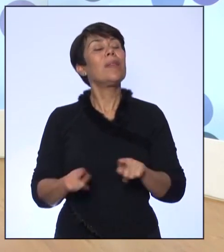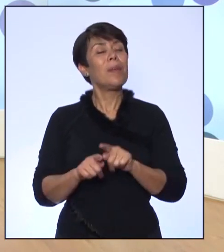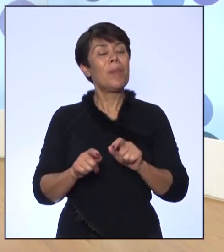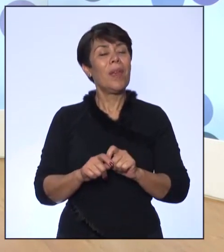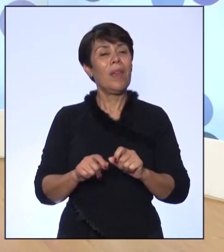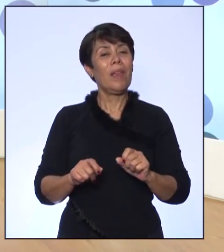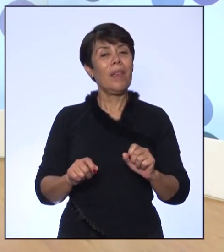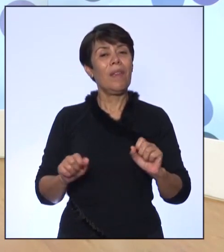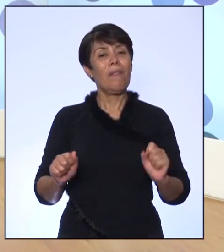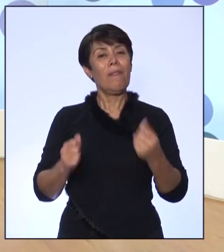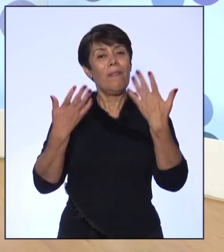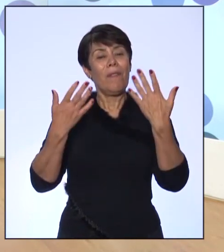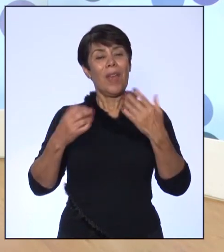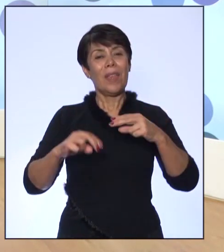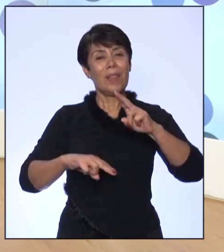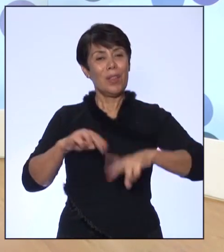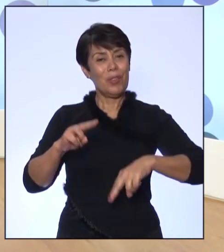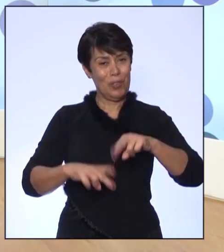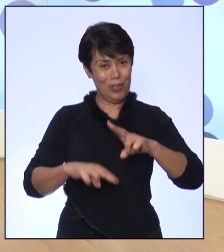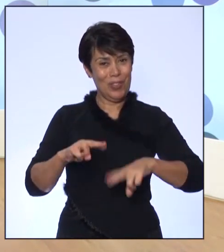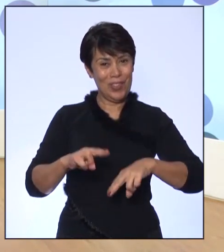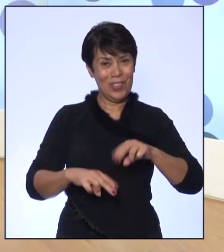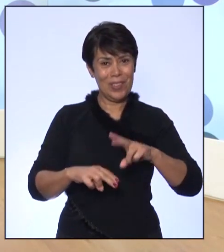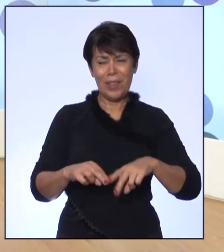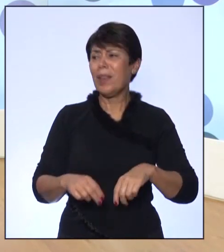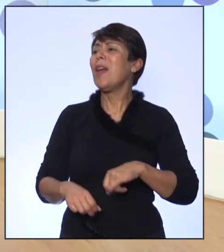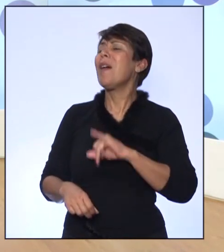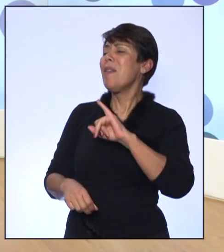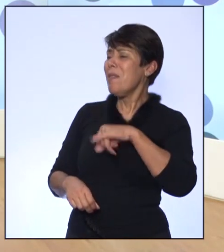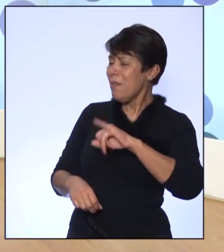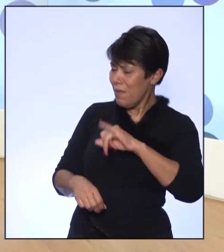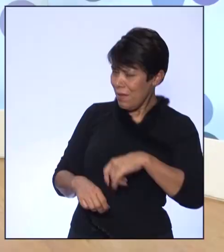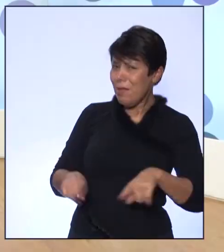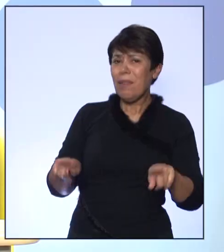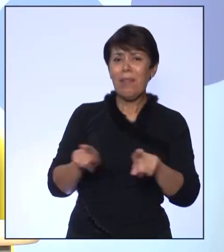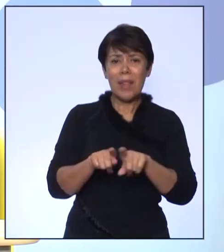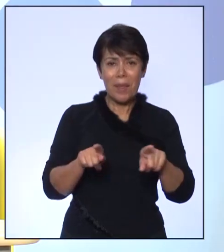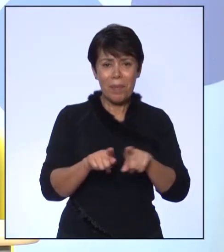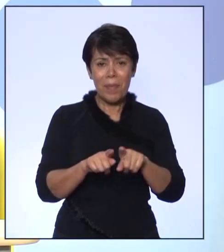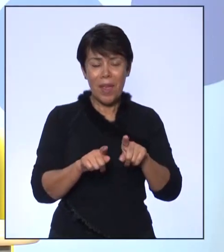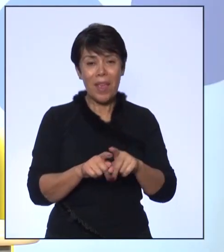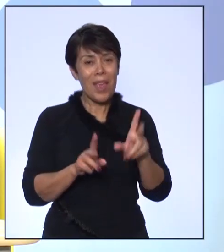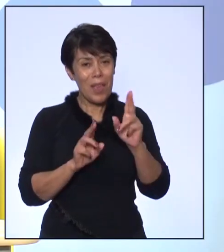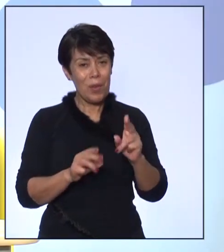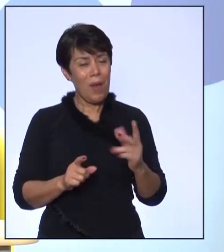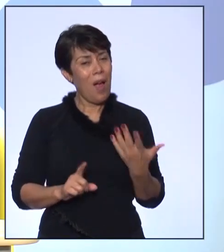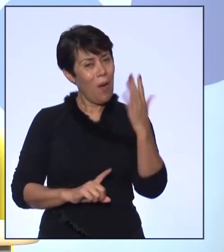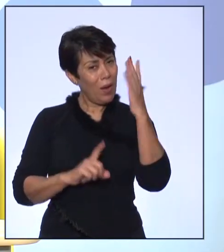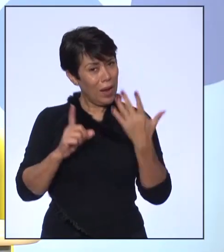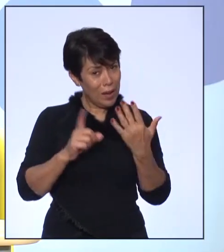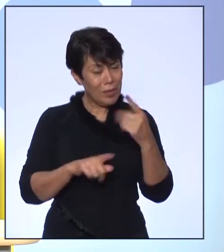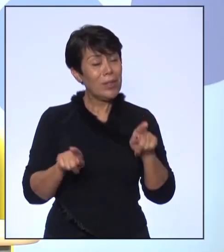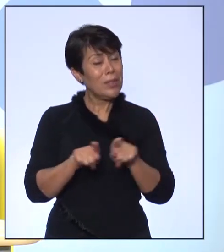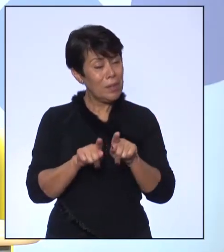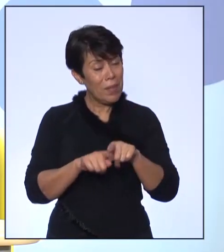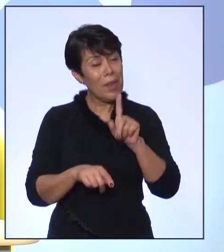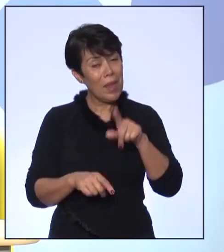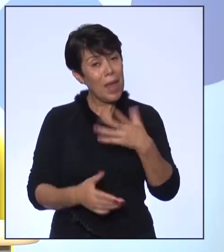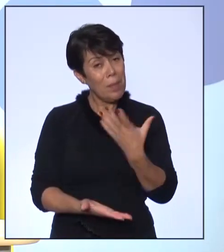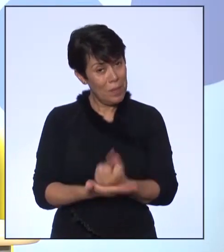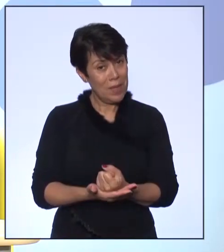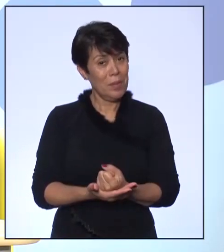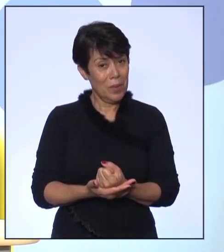junina. Foram à festa junina. Sim, a festa junina também, né? Da mesma forma que o carnaval, também é um patrimônio